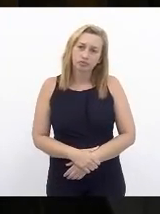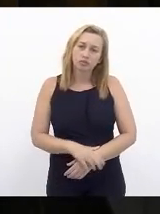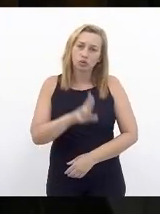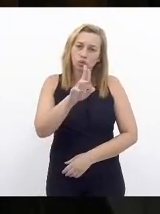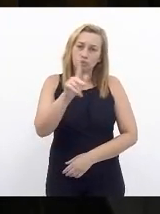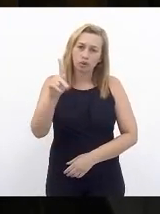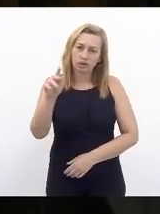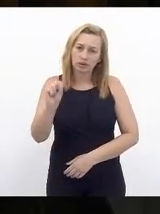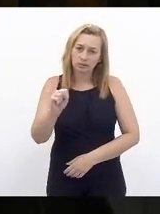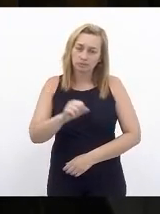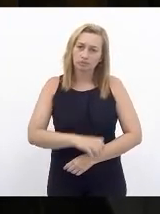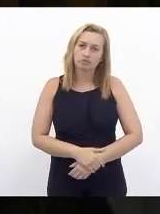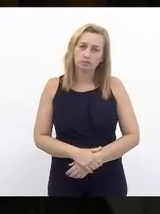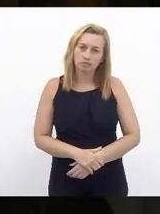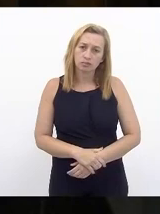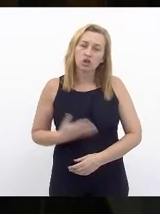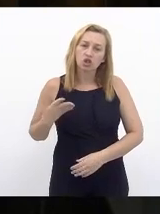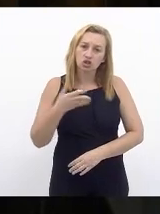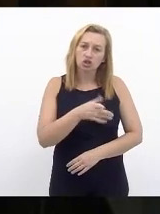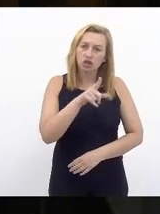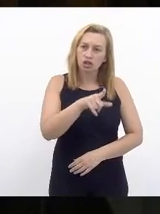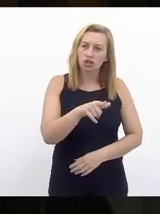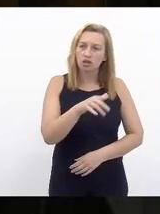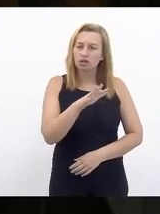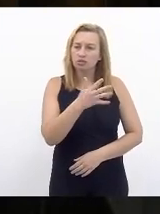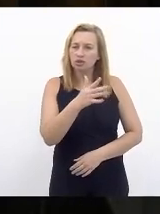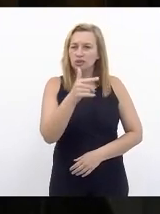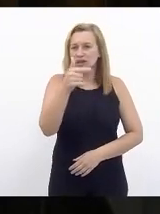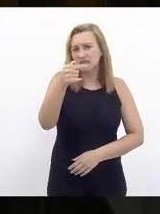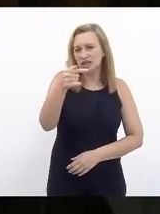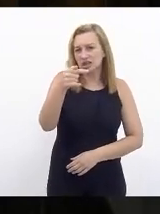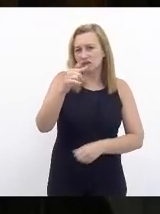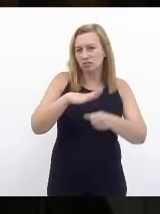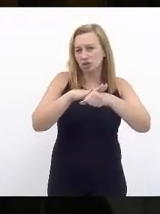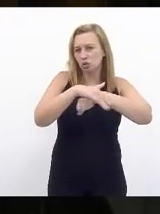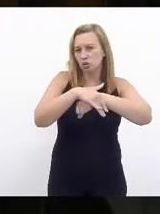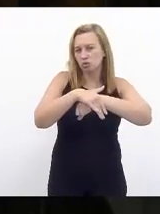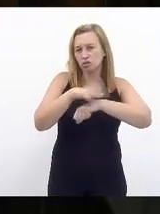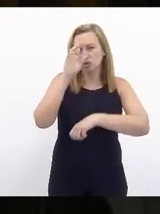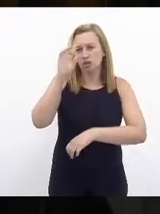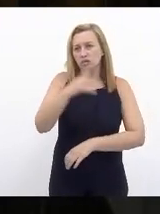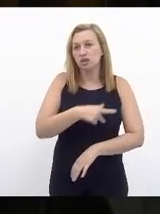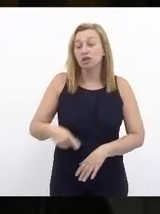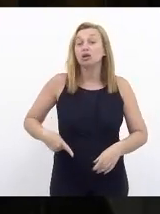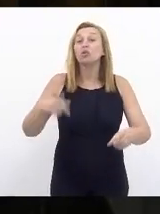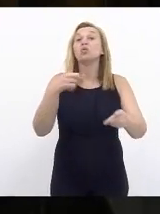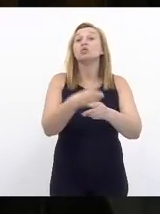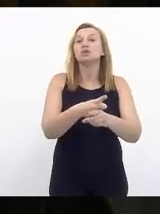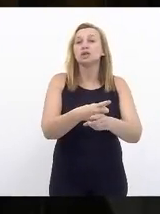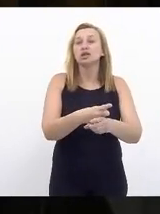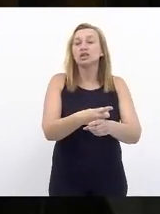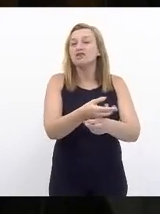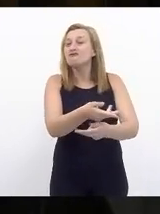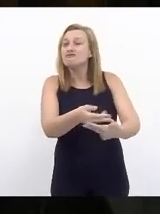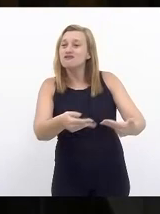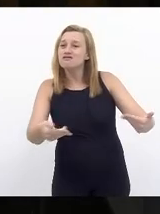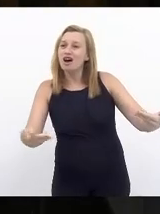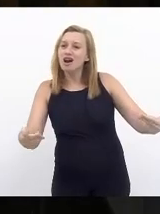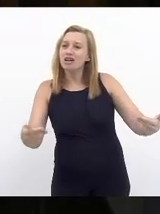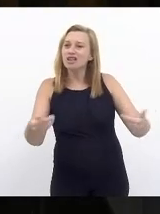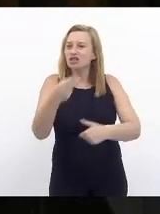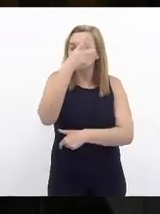UPAs. Cheguei na UPA por volta de 7 horas da noite, presidente. Encontrei centenas